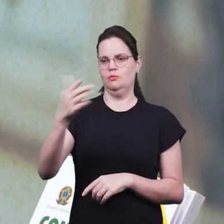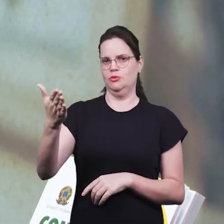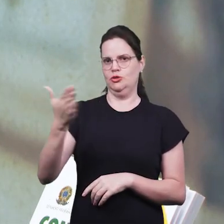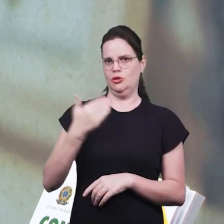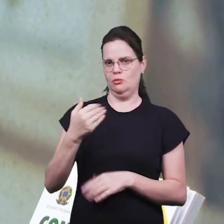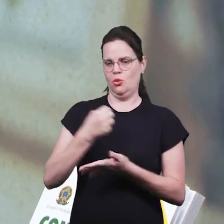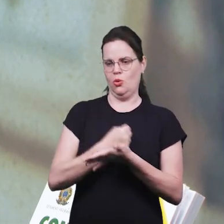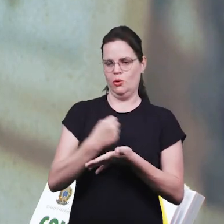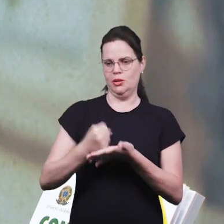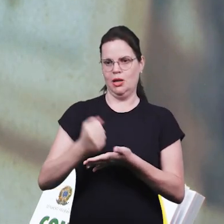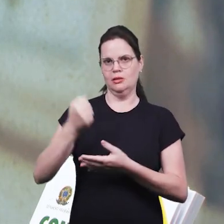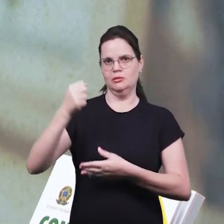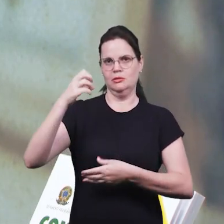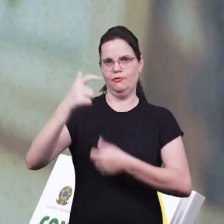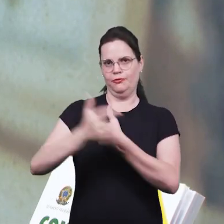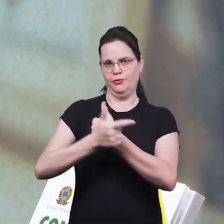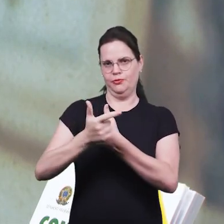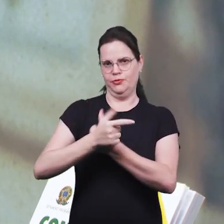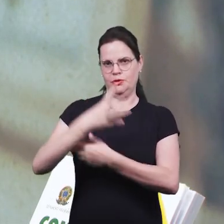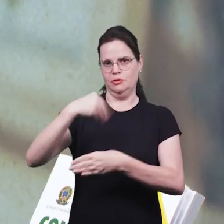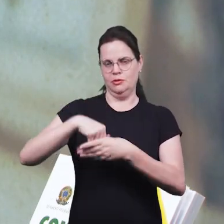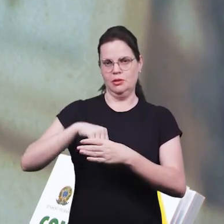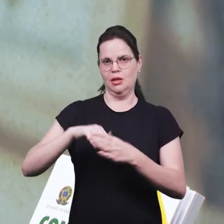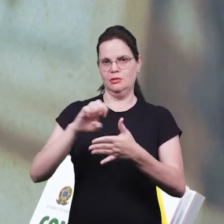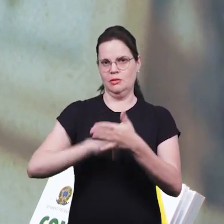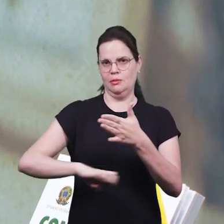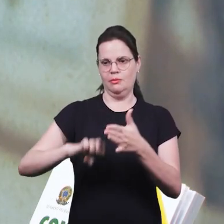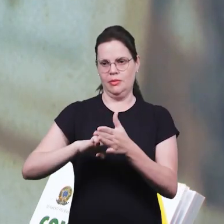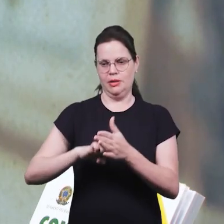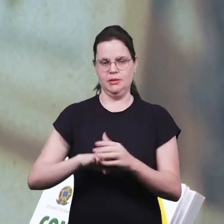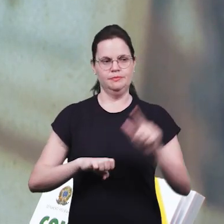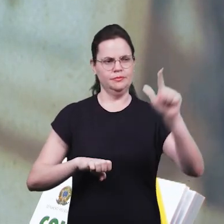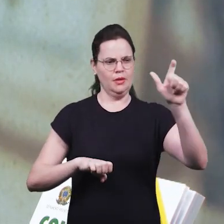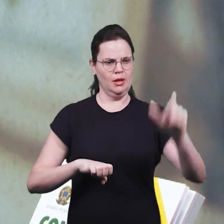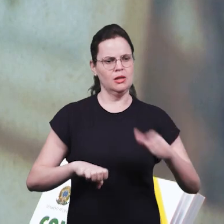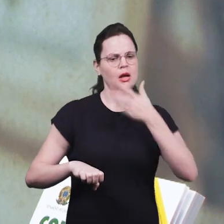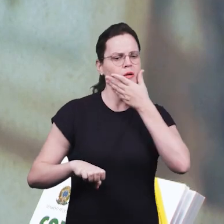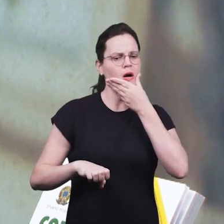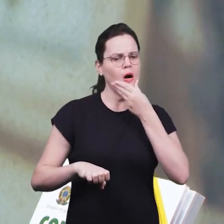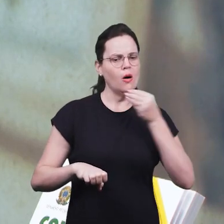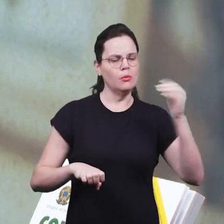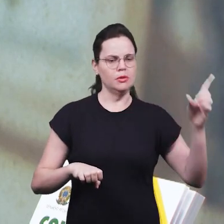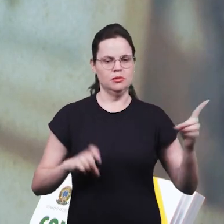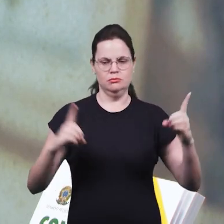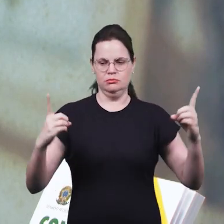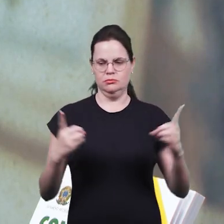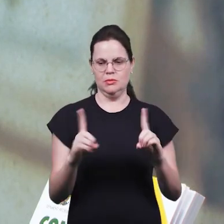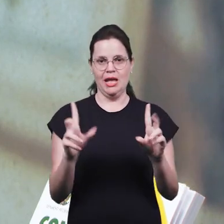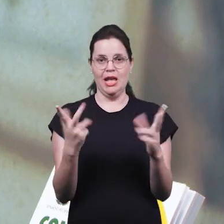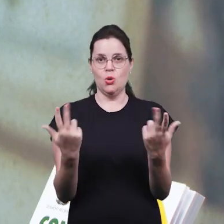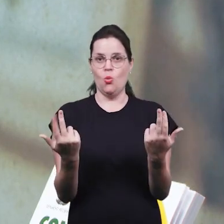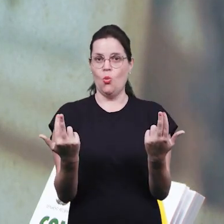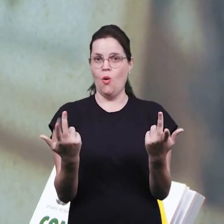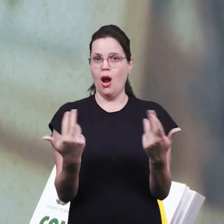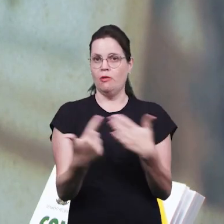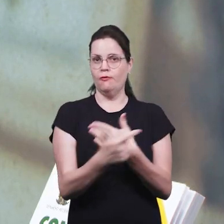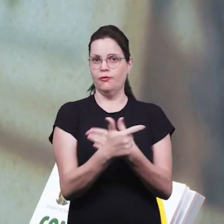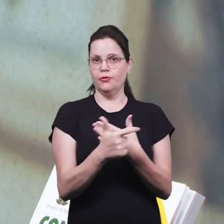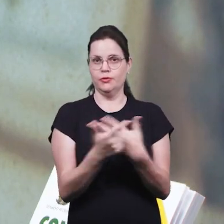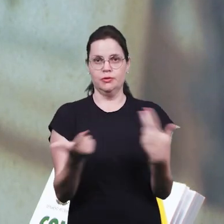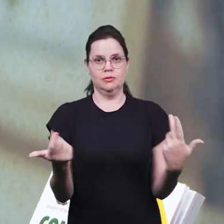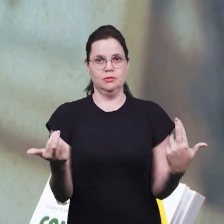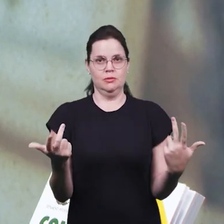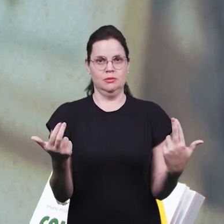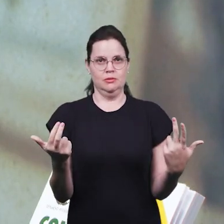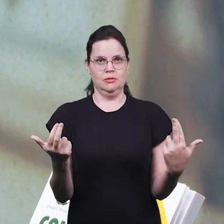empresa e que tem outra pessoa que já trabalha também naquele mesmo cargo, em períodos próximos, ou ela teve notícia de alguém que